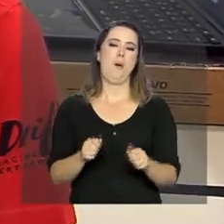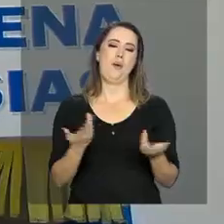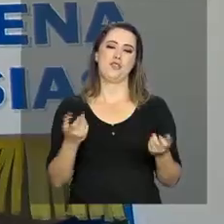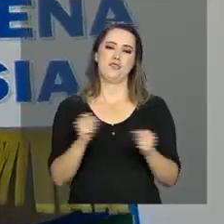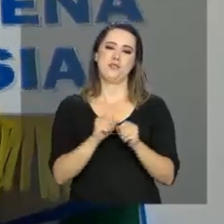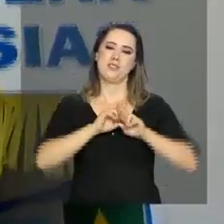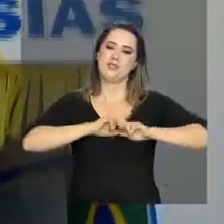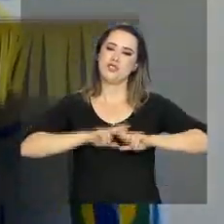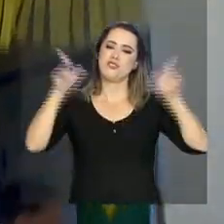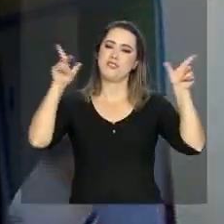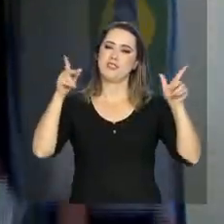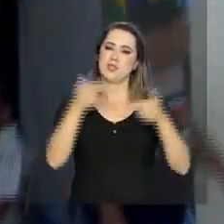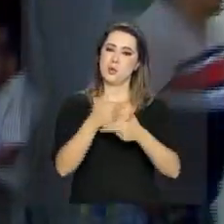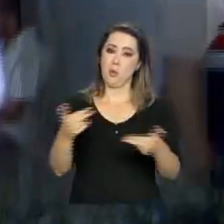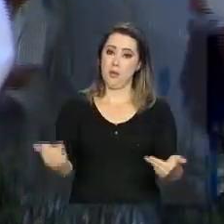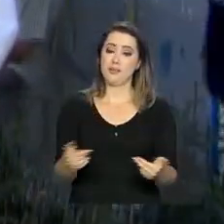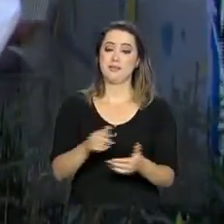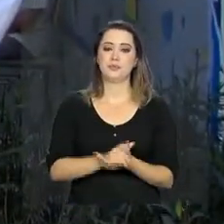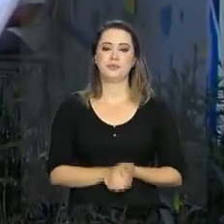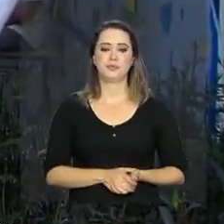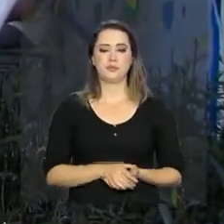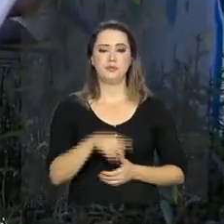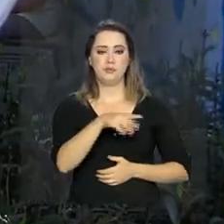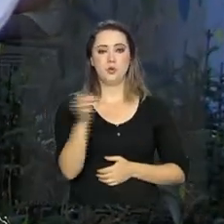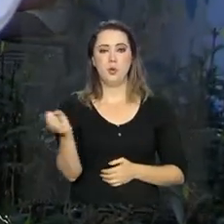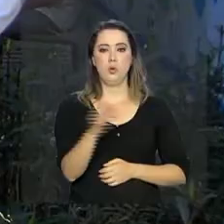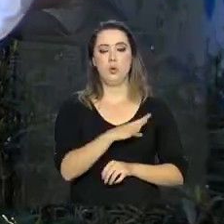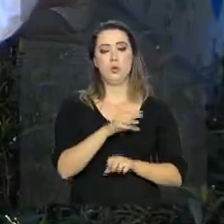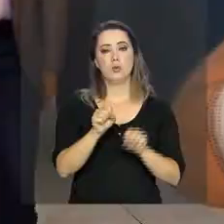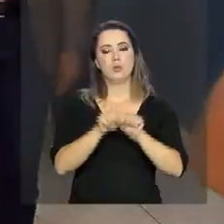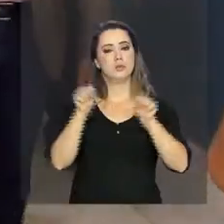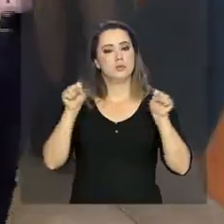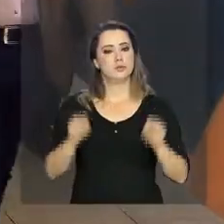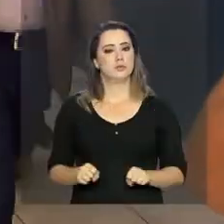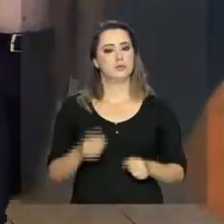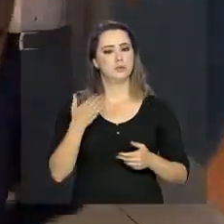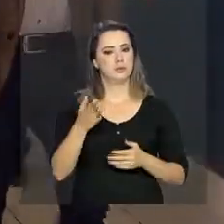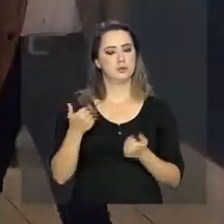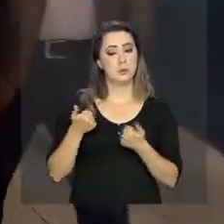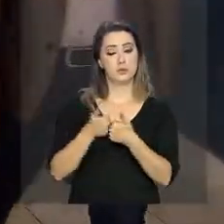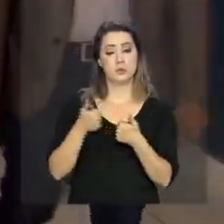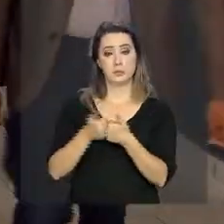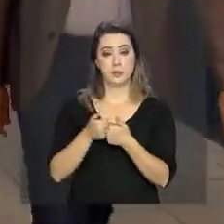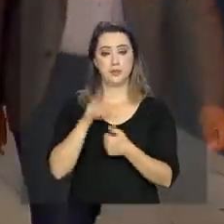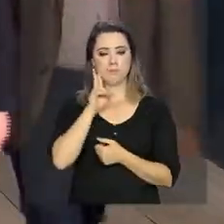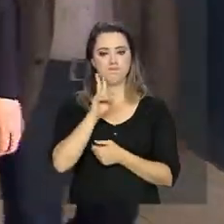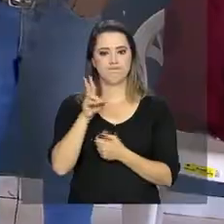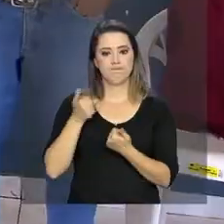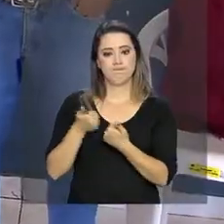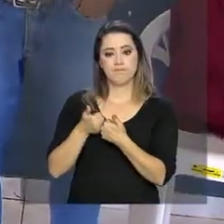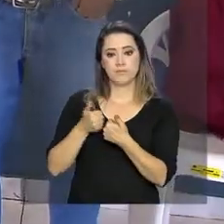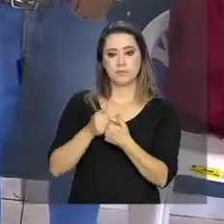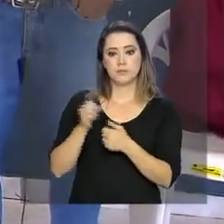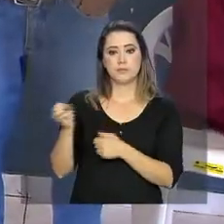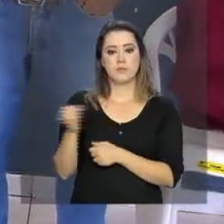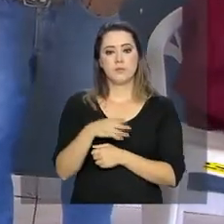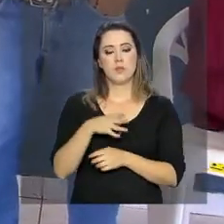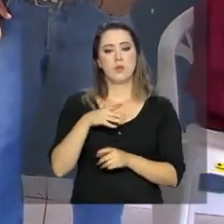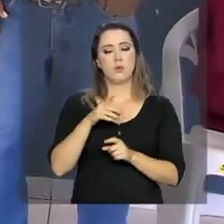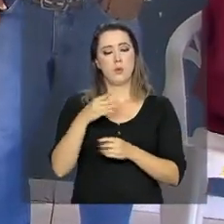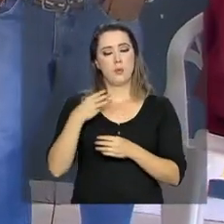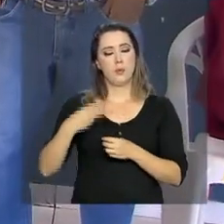sim a instalação do novo sistema da escola foi acompanhado de perto pelo ministro da ciência tecnologia e inovações e